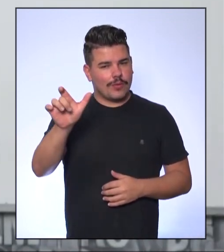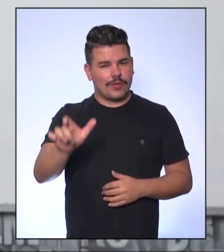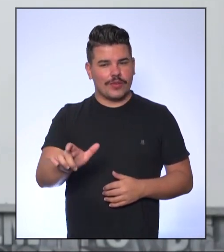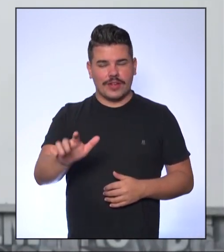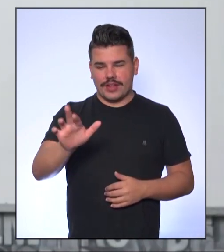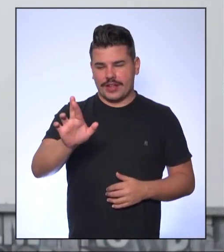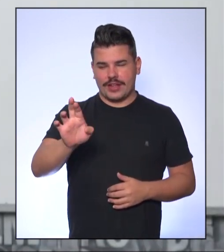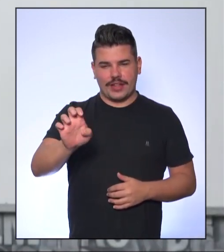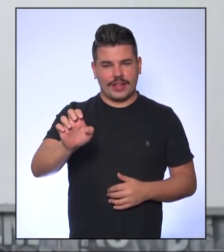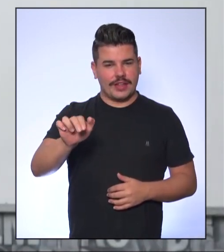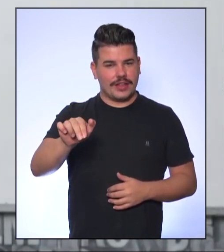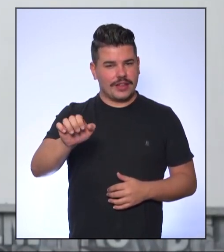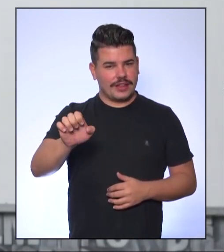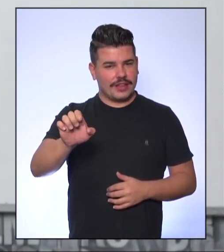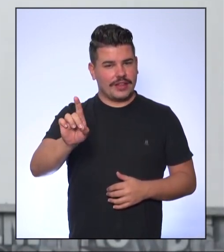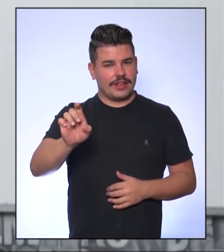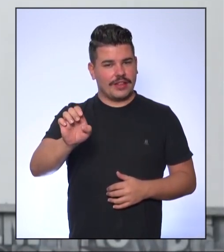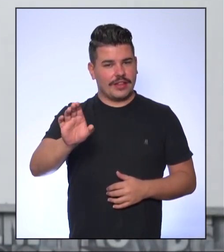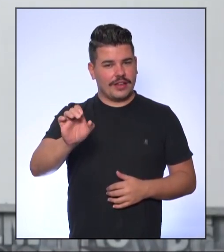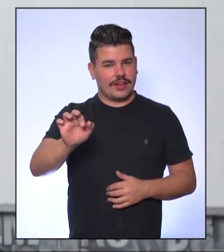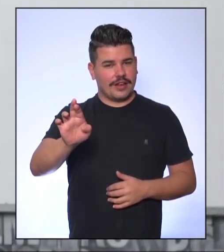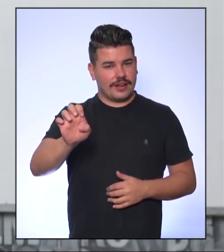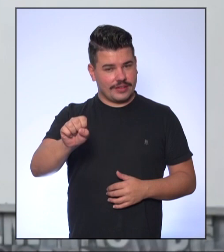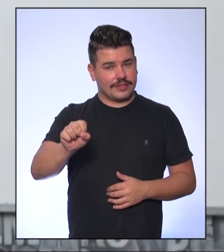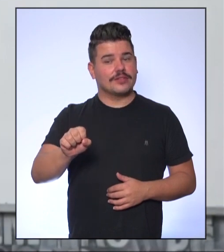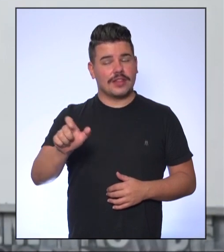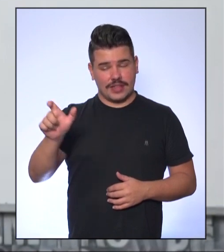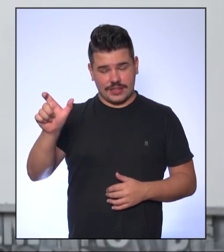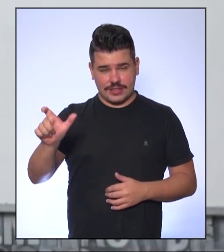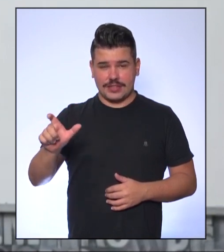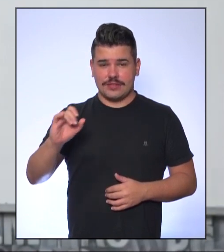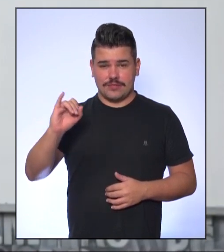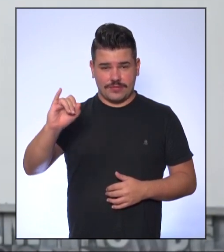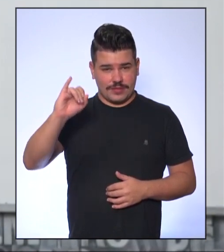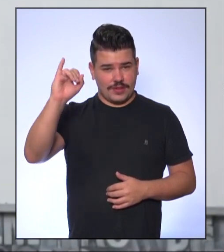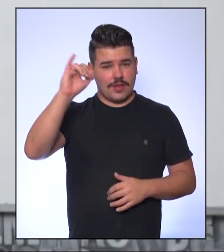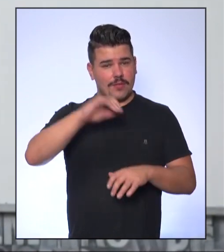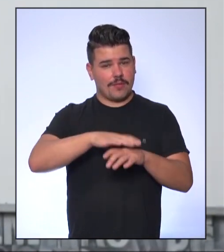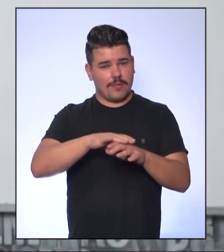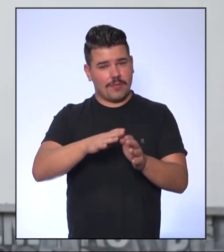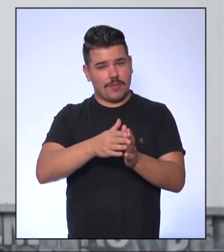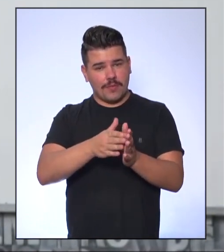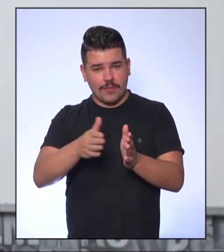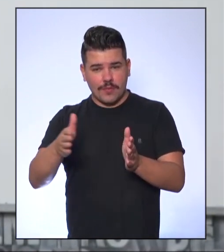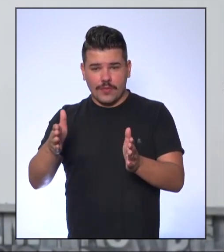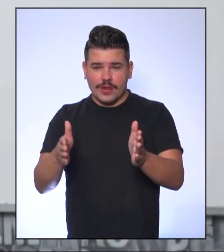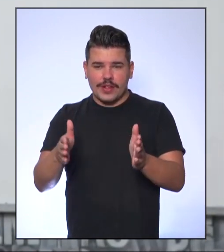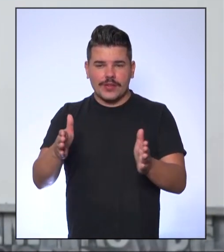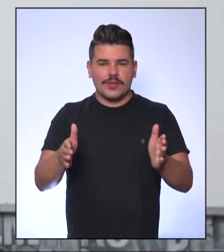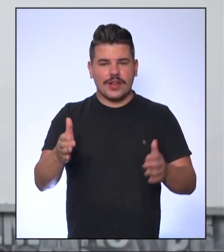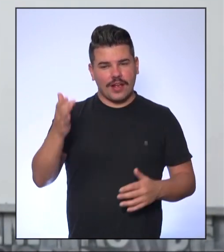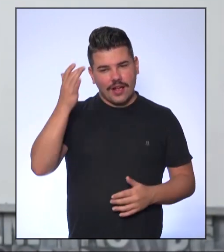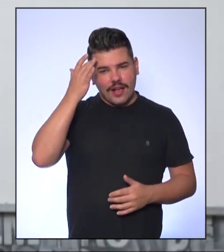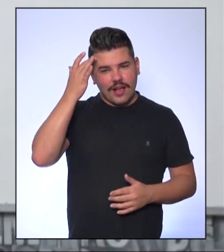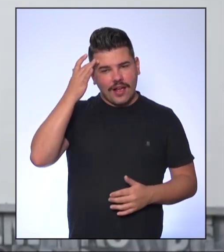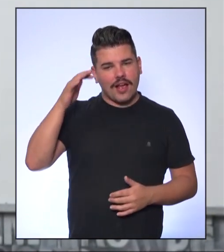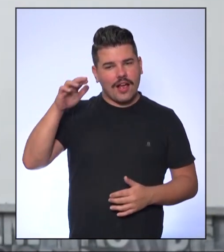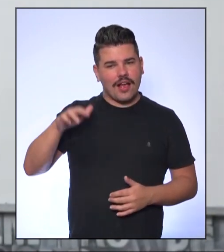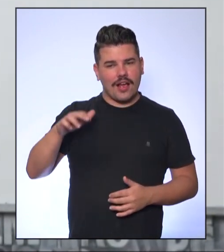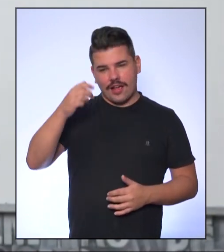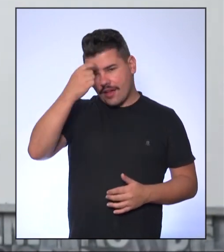O penso, logo existo, um dos importantes filósofos racionalistas. Então, eu vou